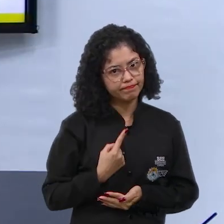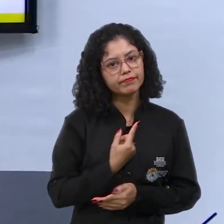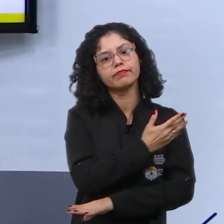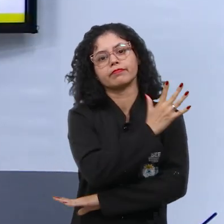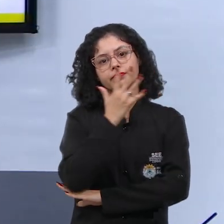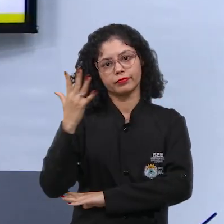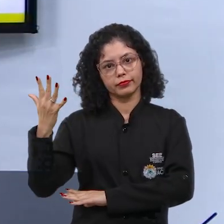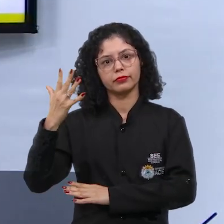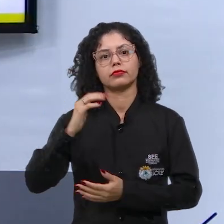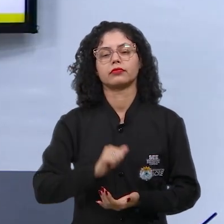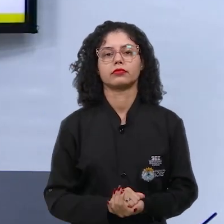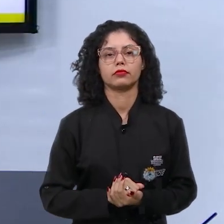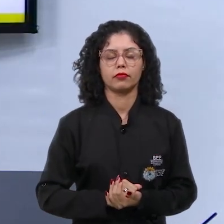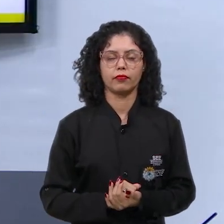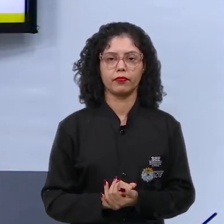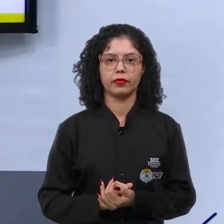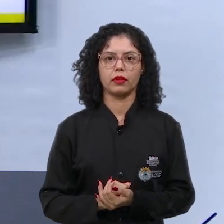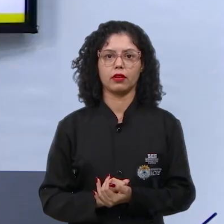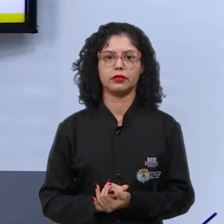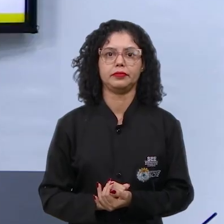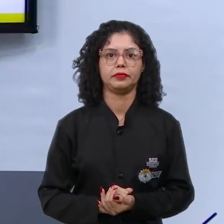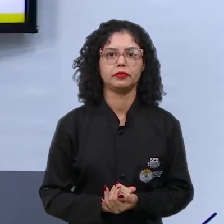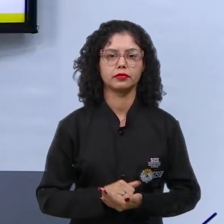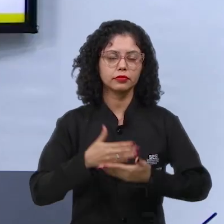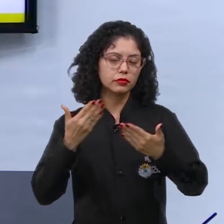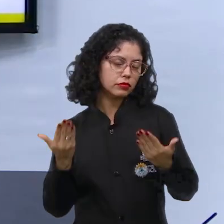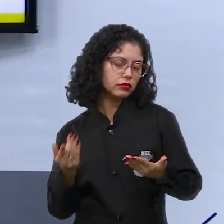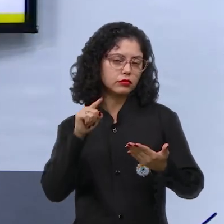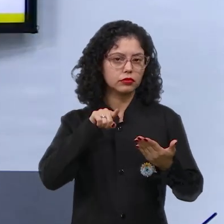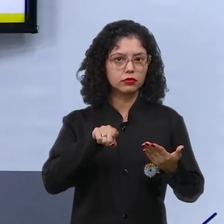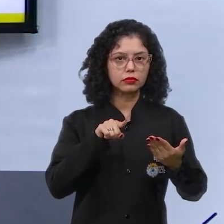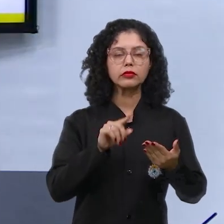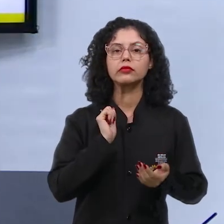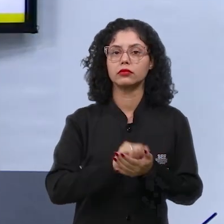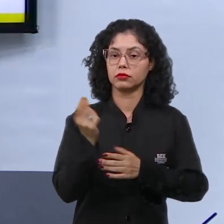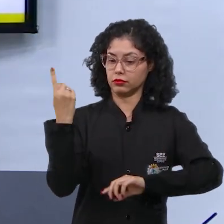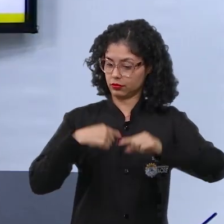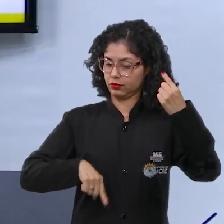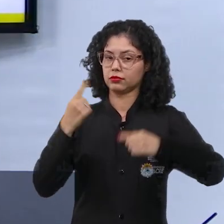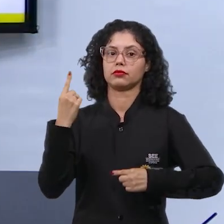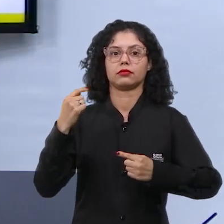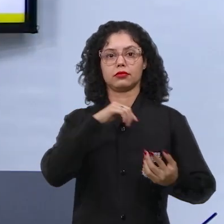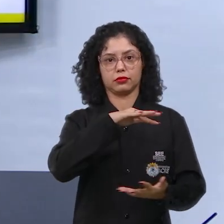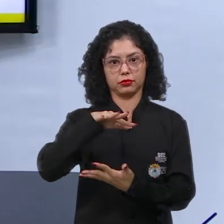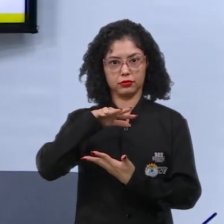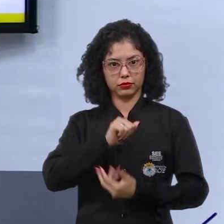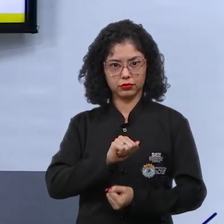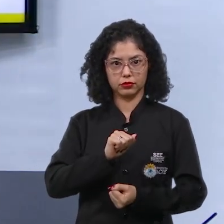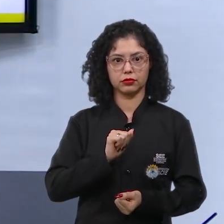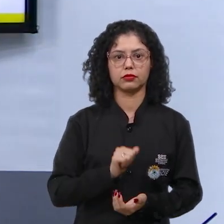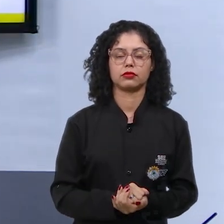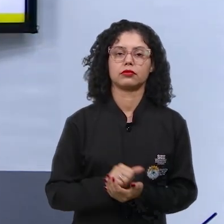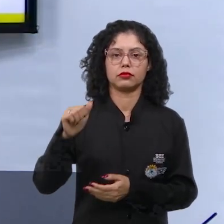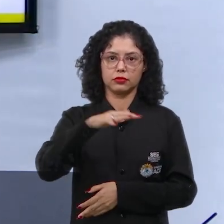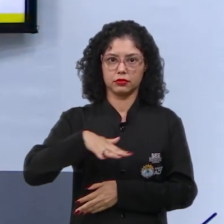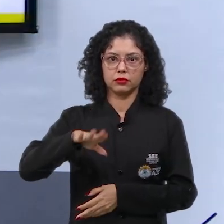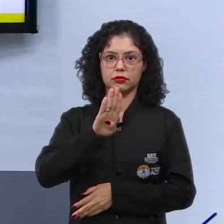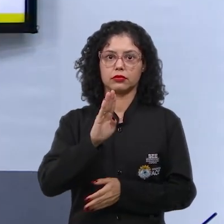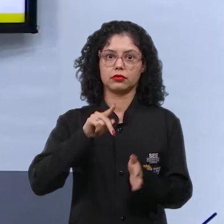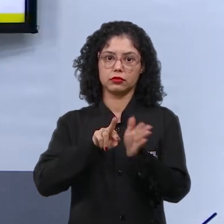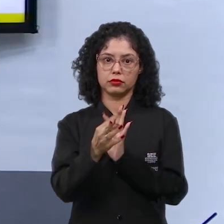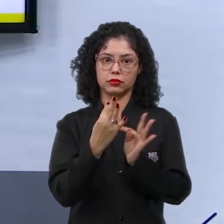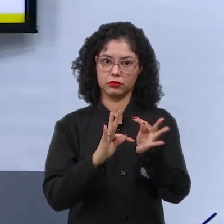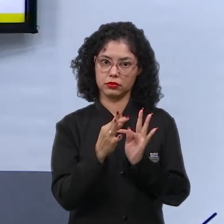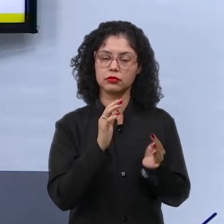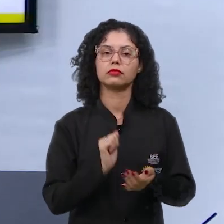plantações, no caso aqui da cana-de-açúcar. E isso aqui foi um sucesso mundialmente na área da